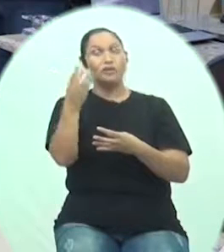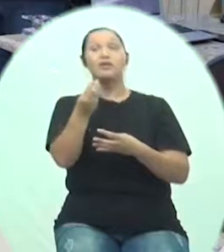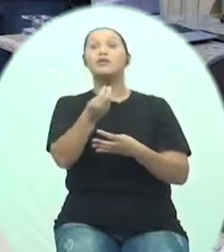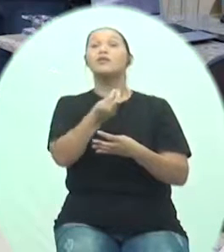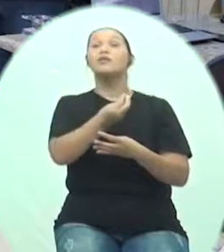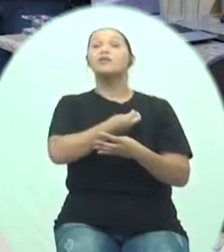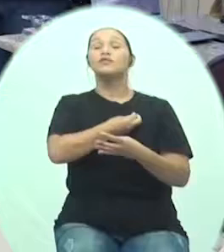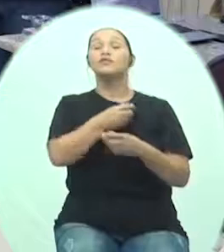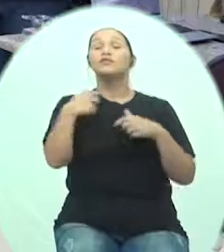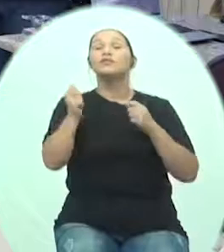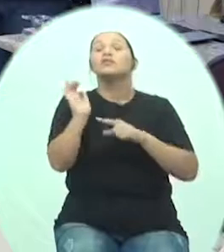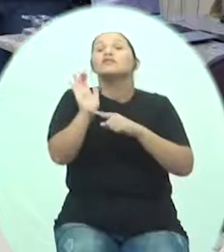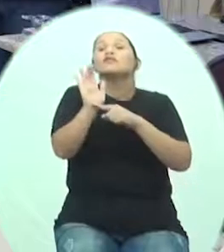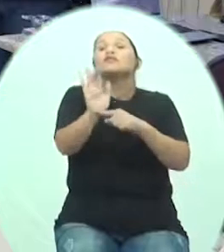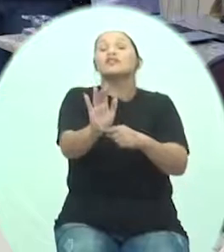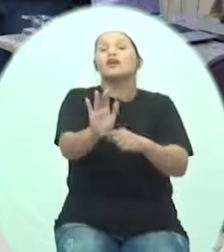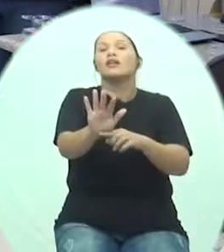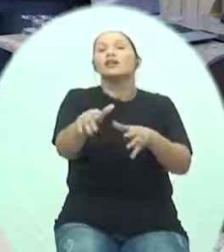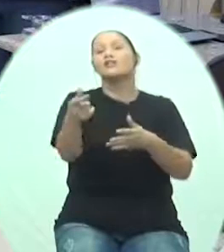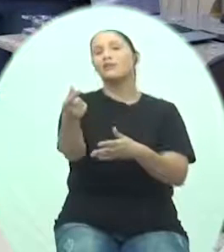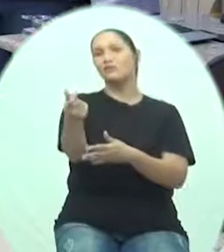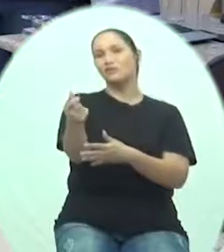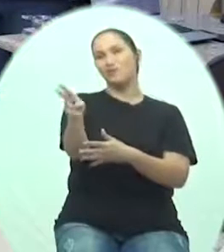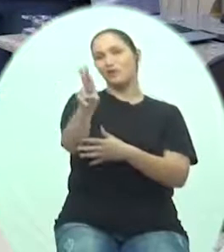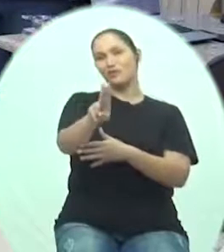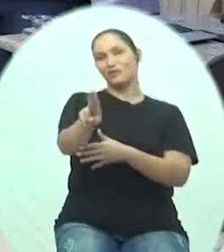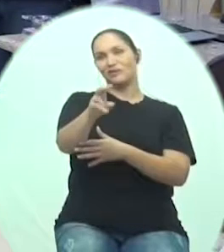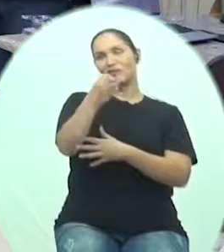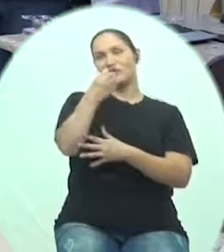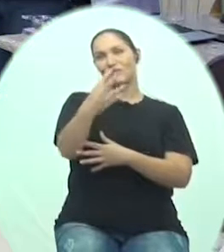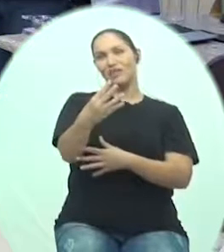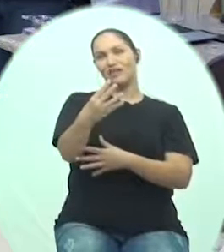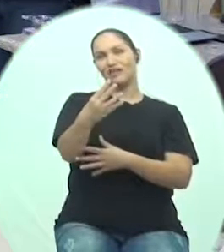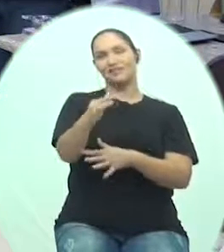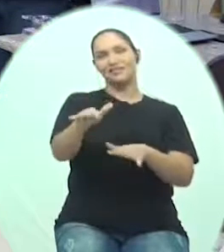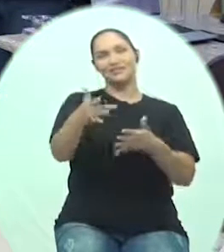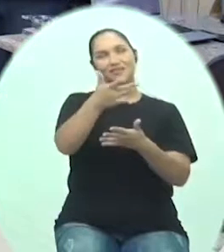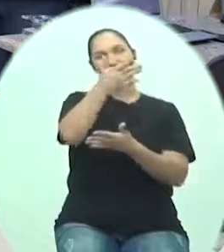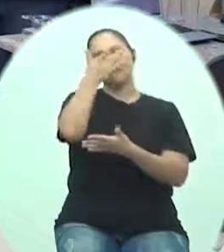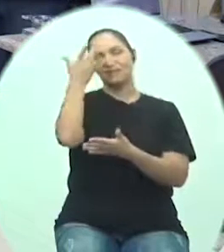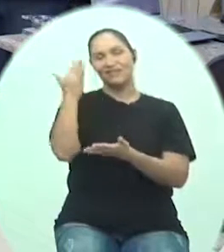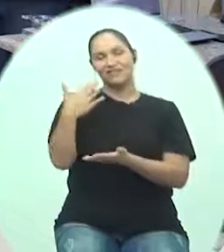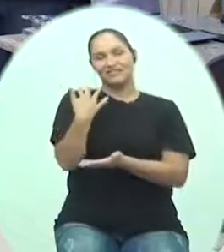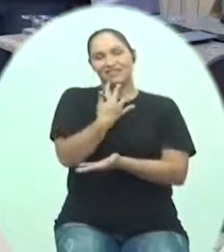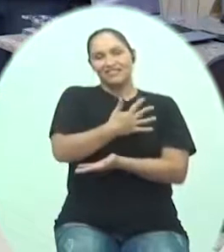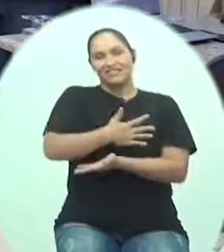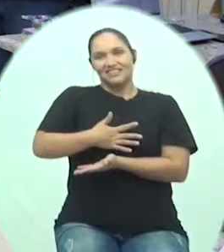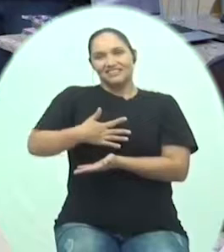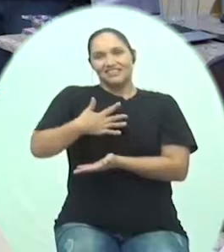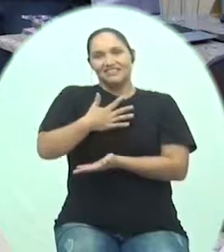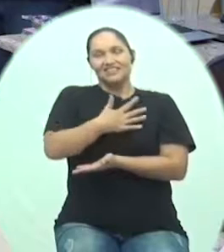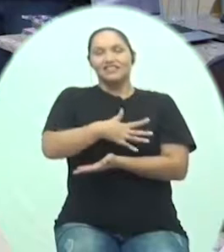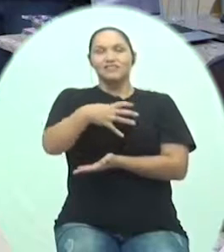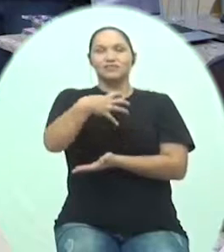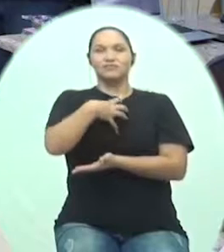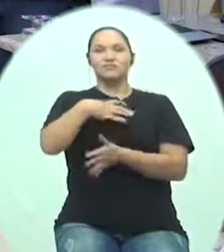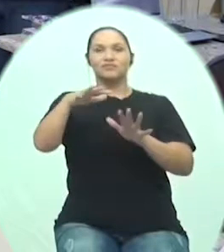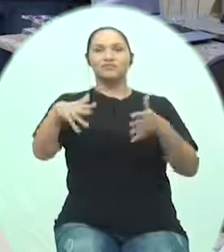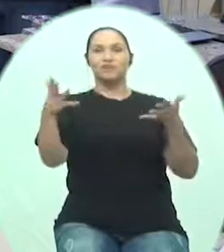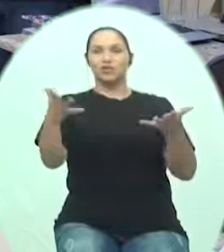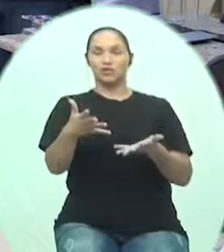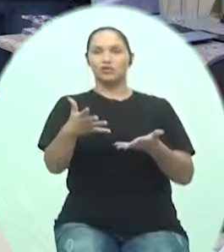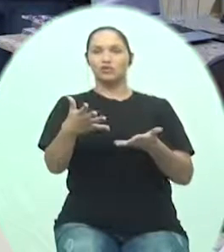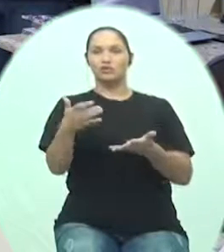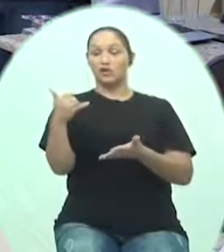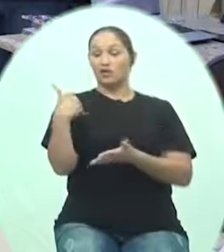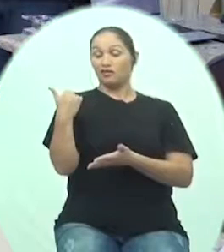torna uma satisfação e pelo mínimo chegando a essa idade pensando de ter o dever